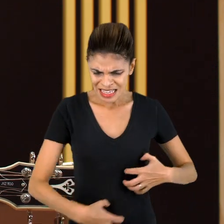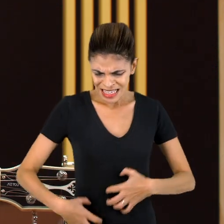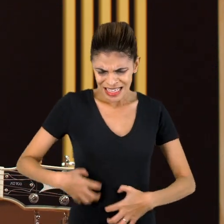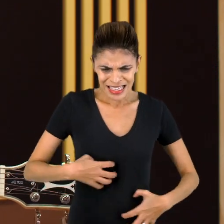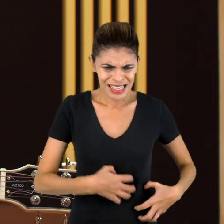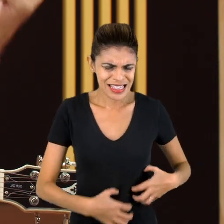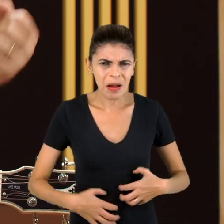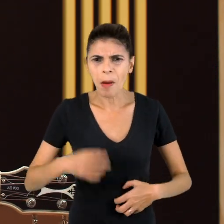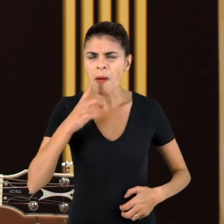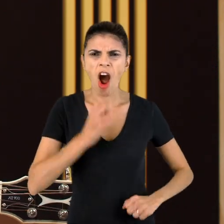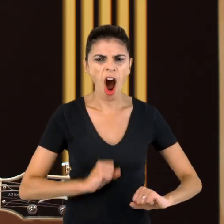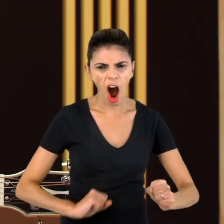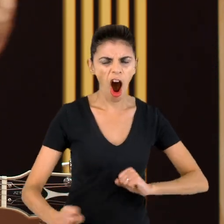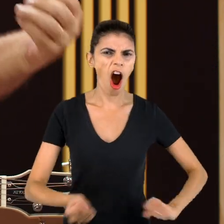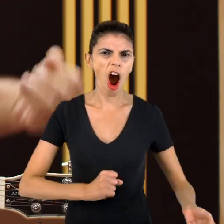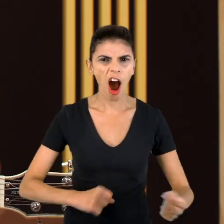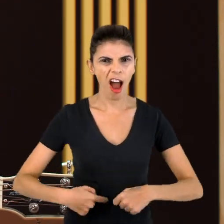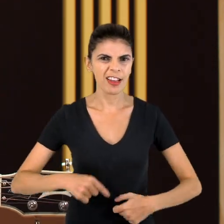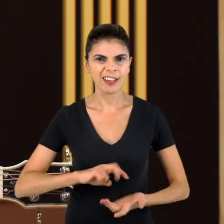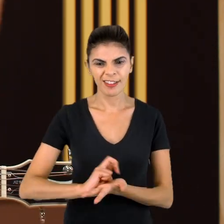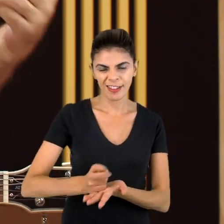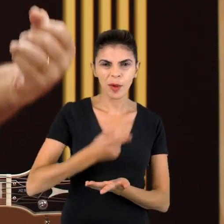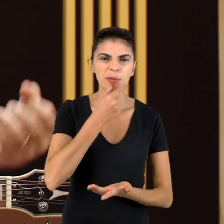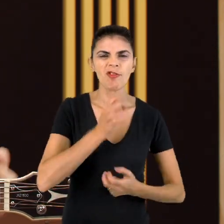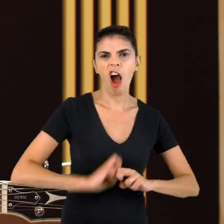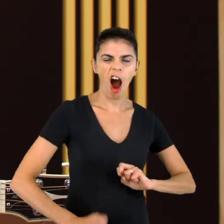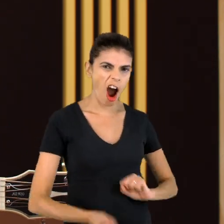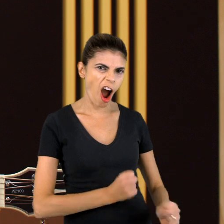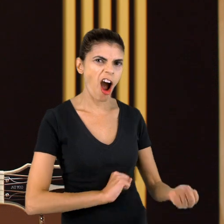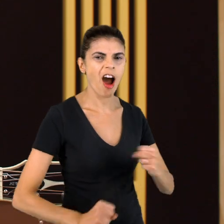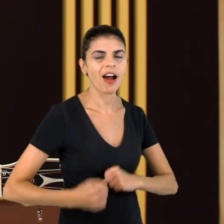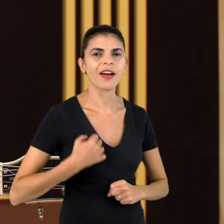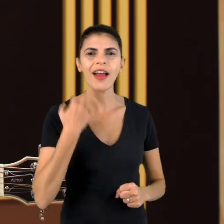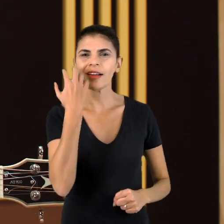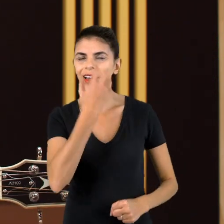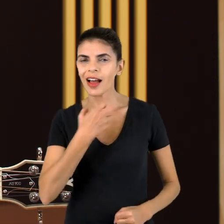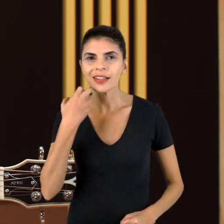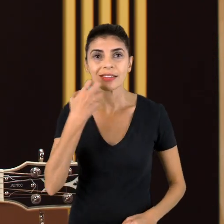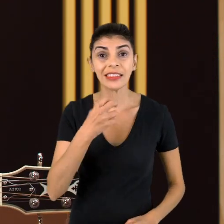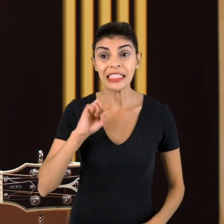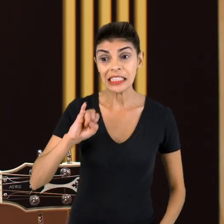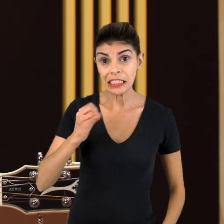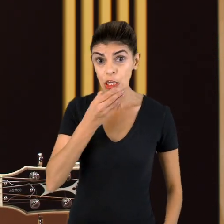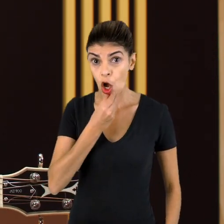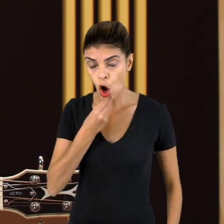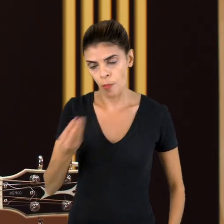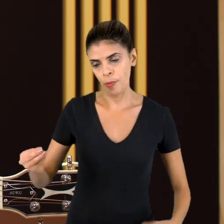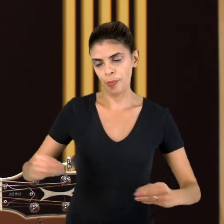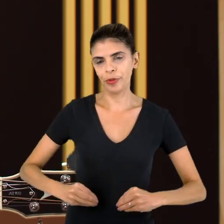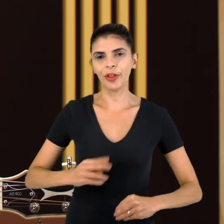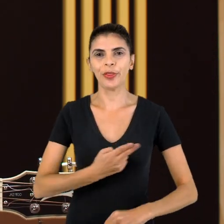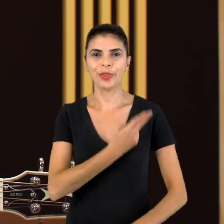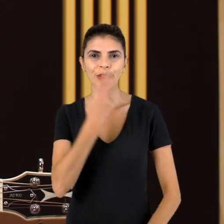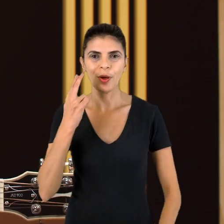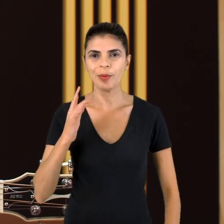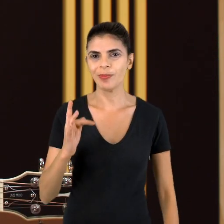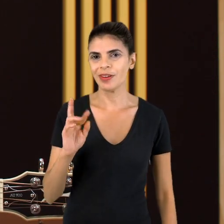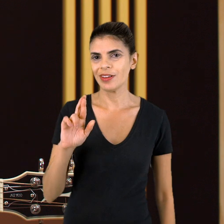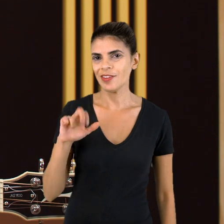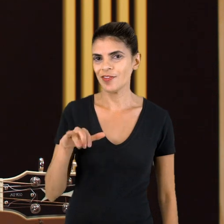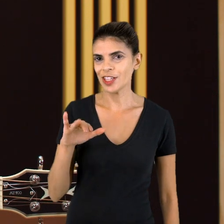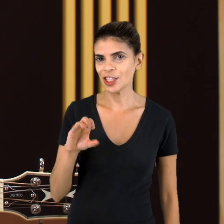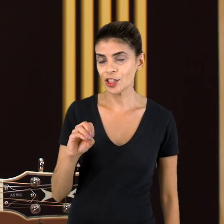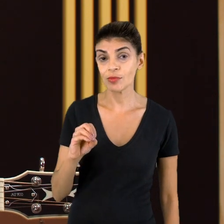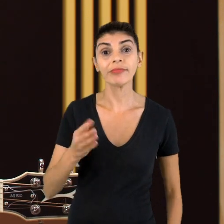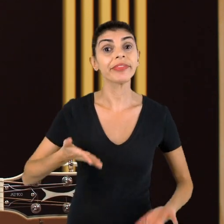menino tava igual louco, aqui na minha barriga, revirando enquanto eu cantava. Se for homem, eu vou botar o nome de Francisco, por causa dessa